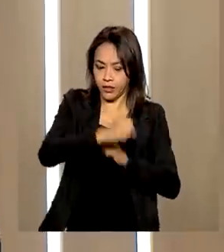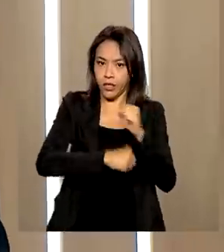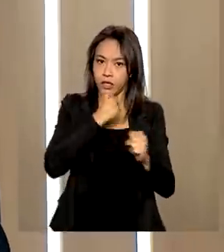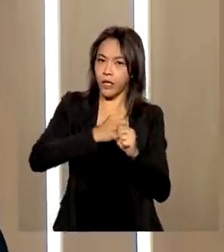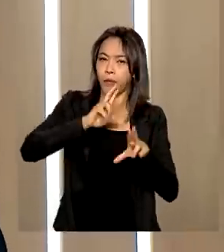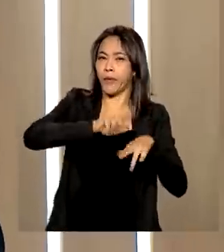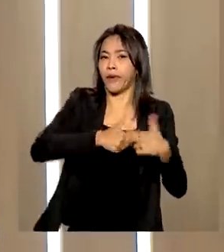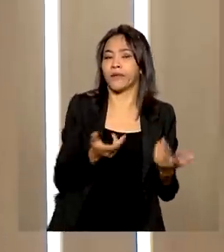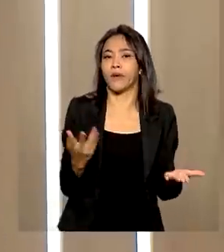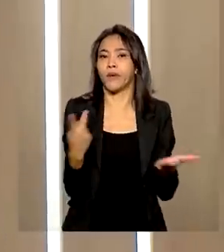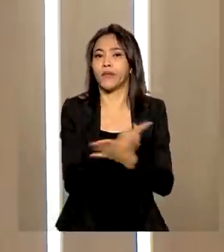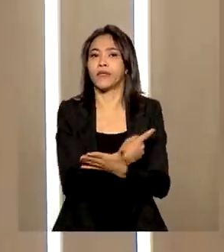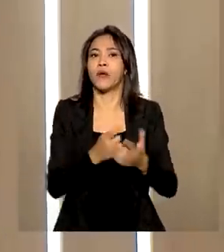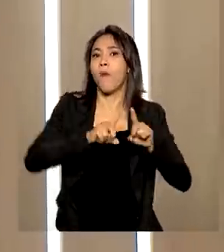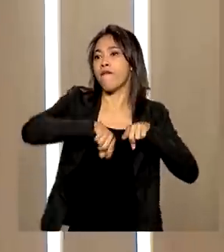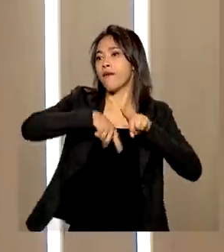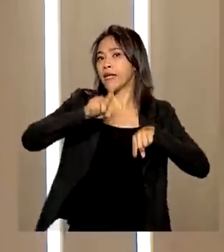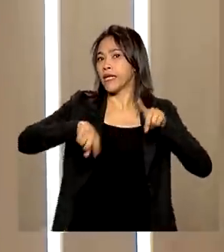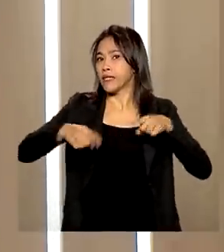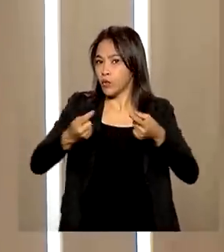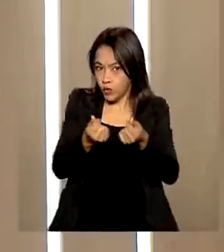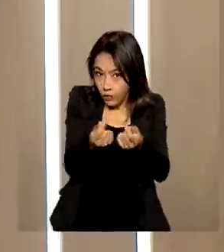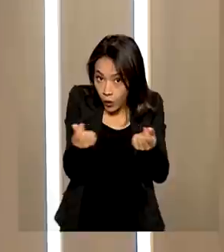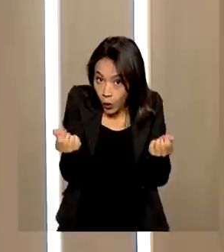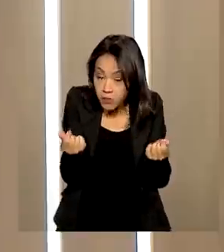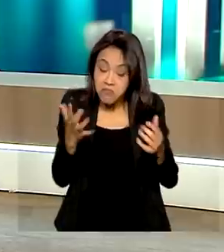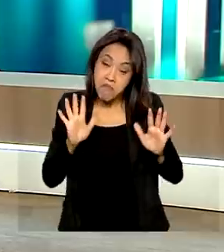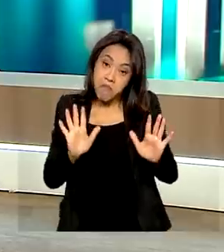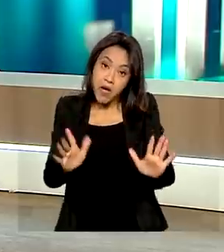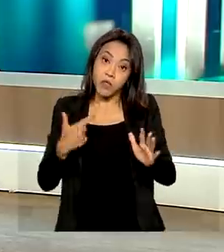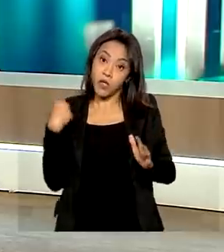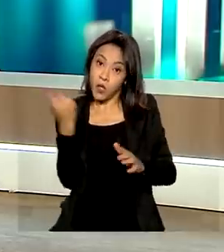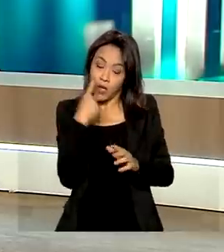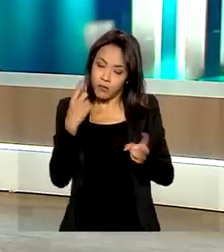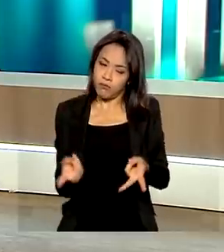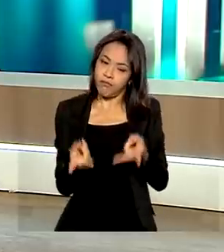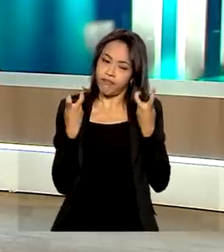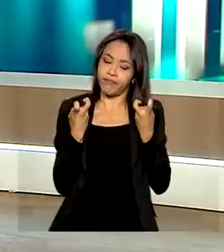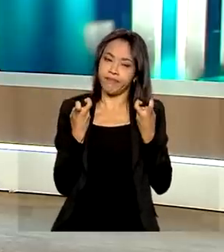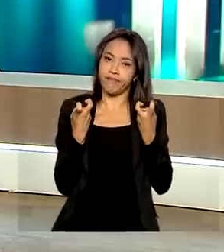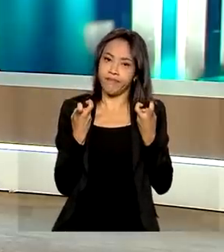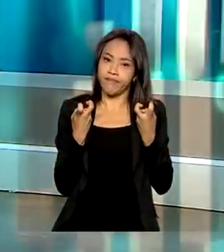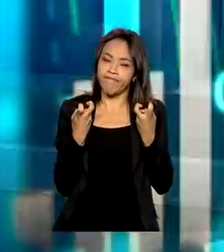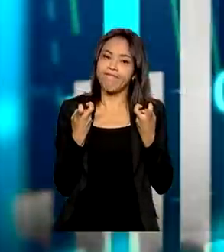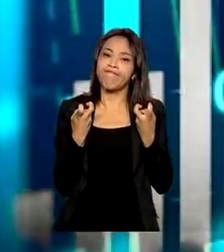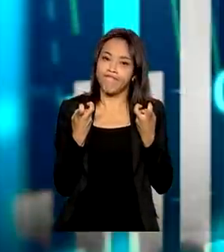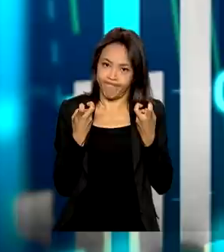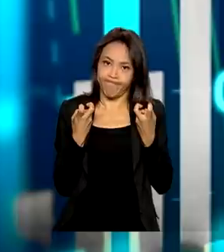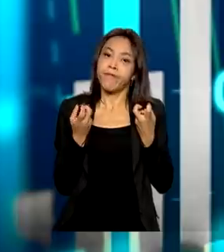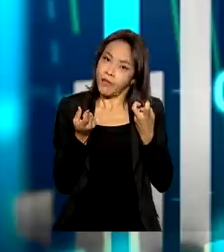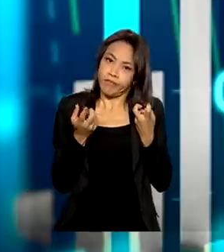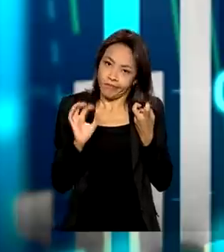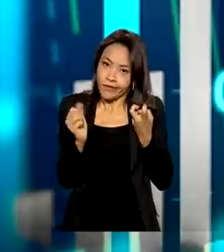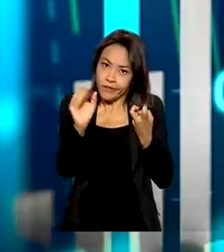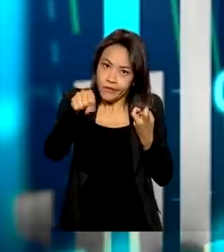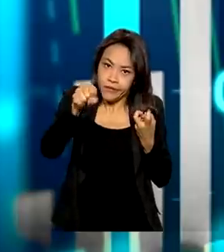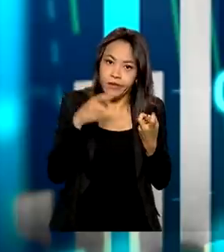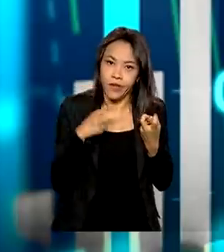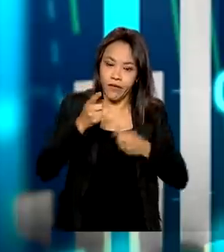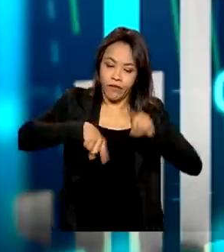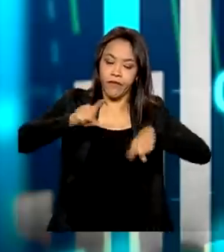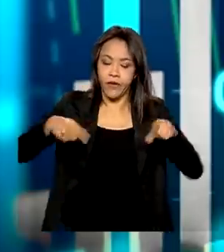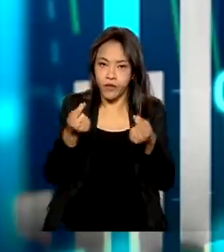foram devidas apenas a variações no preço mas o que nós observamos aqui na verdade é além da Ampliação dos preços que realmente